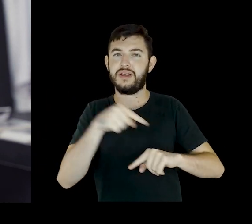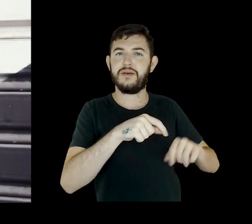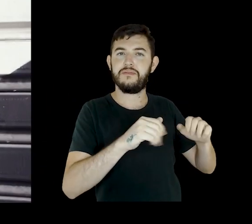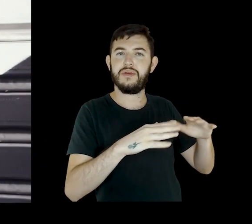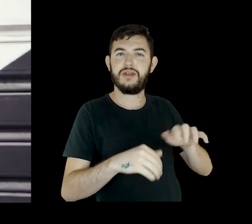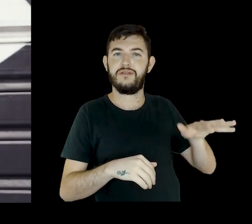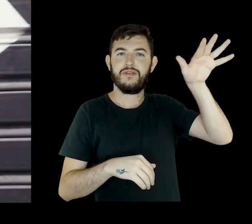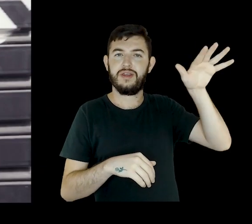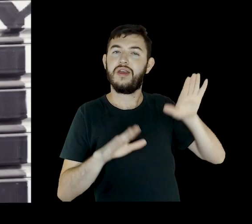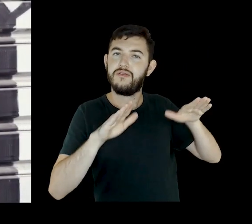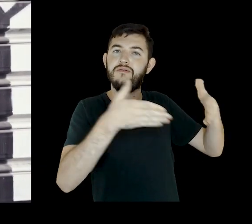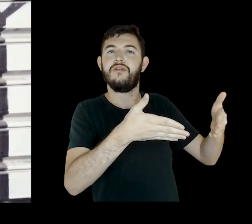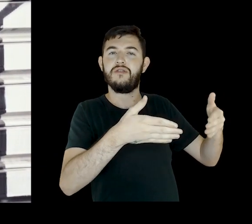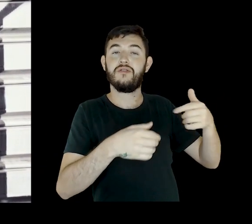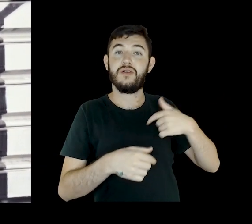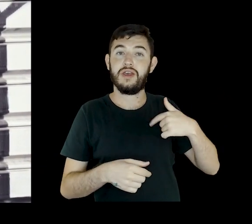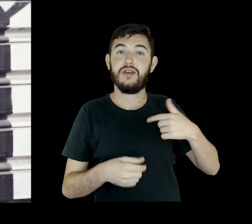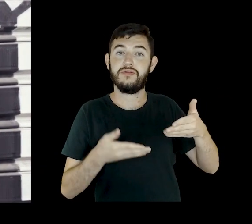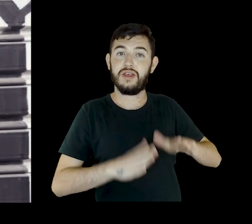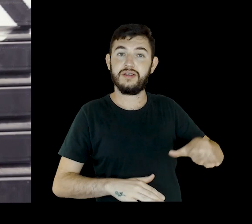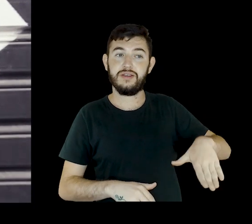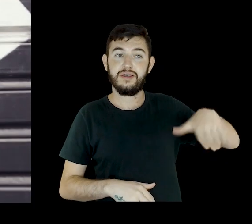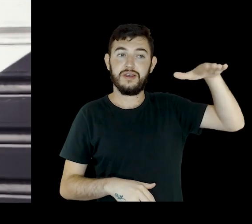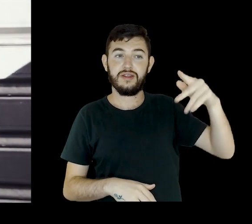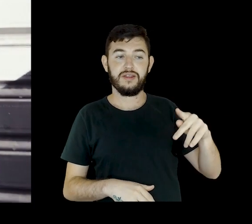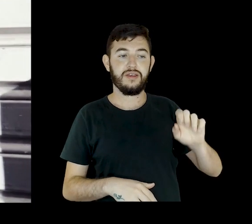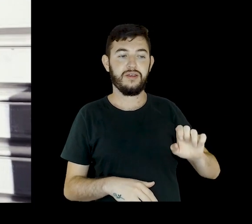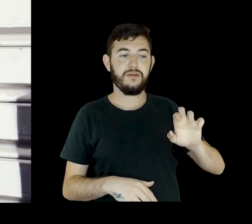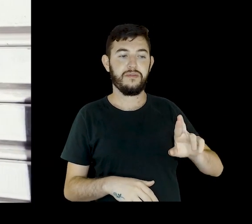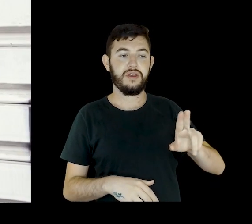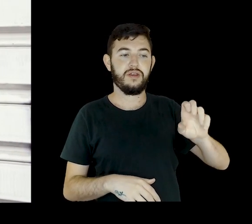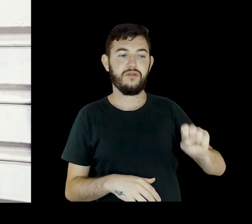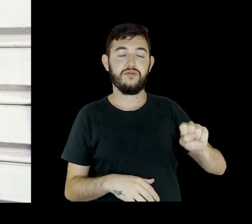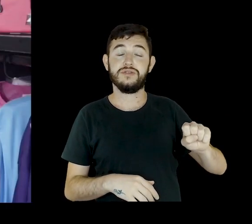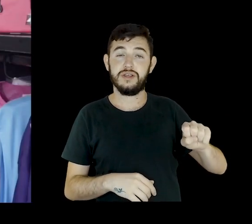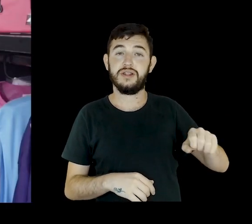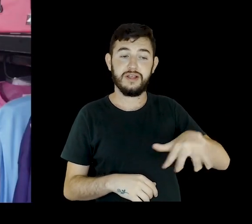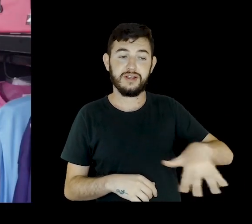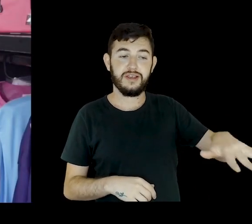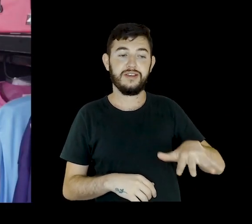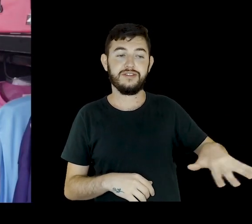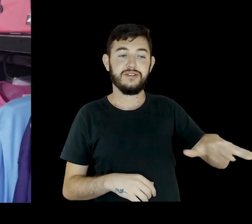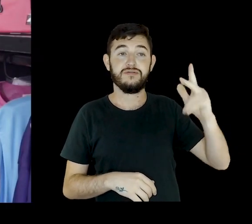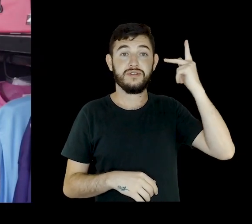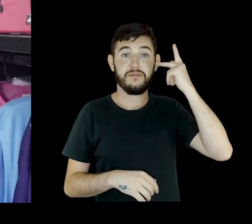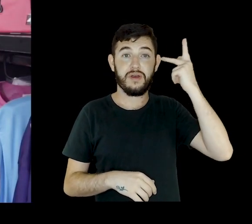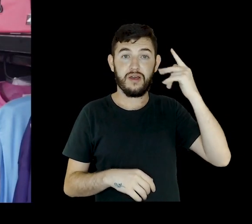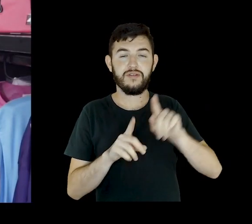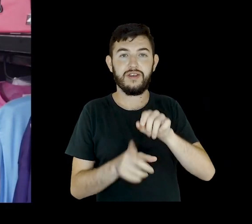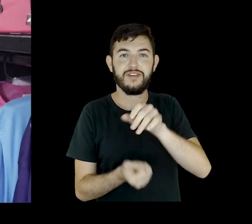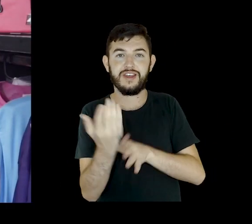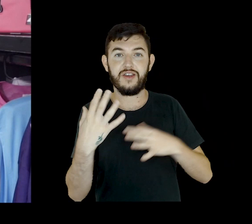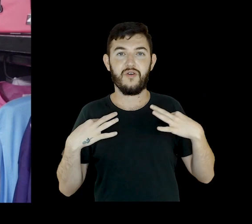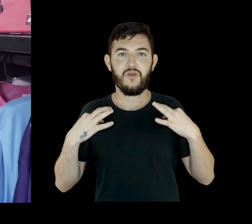centro. Sou nascido e criado aqui em Perus, zona noroeste da cidade de São Paulo. Comecei a criar roupas, fazer